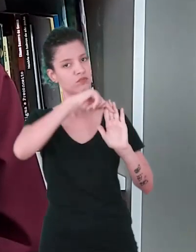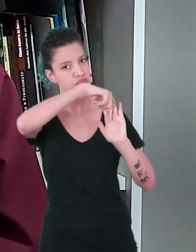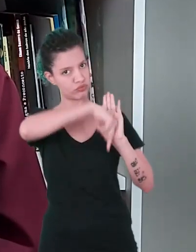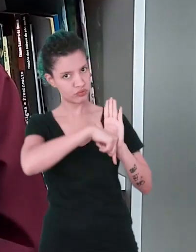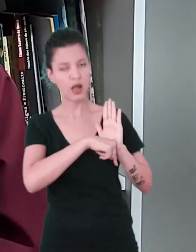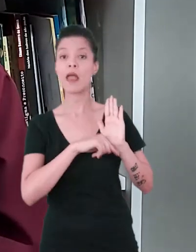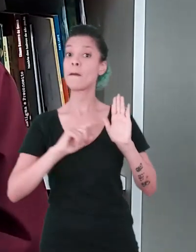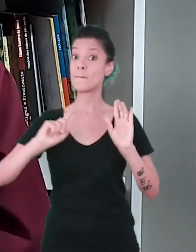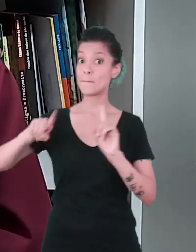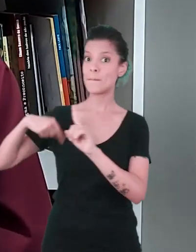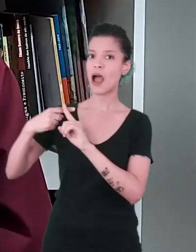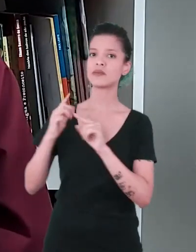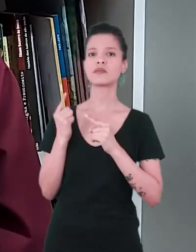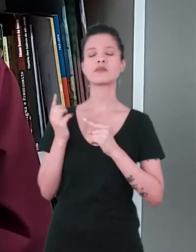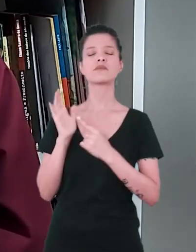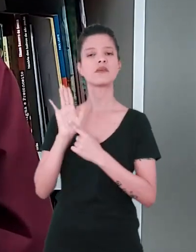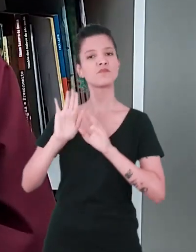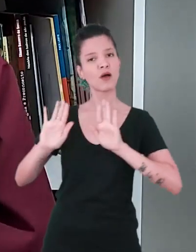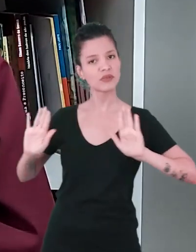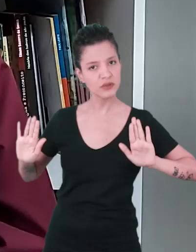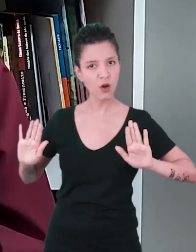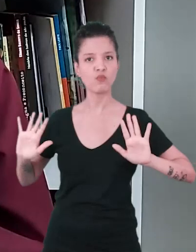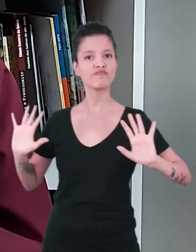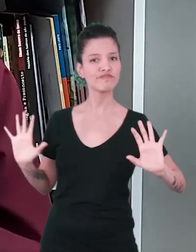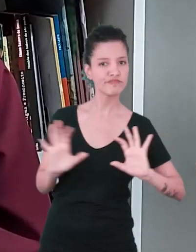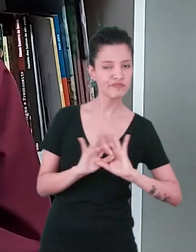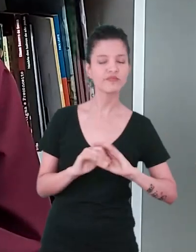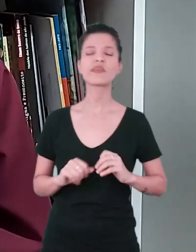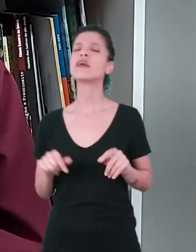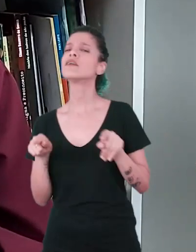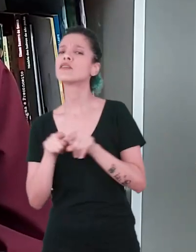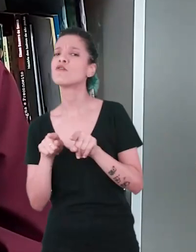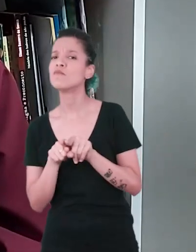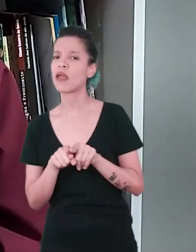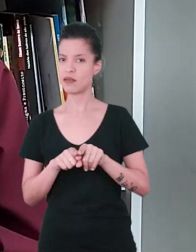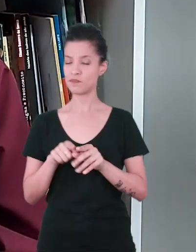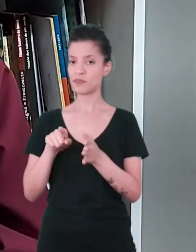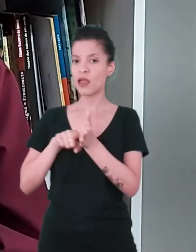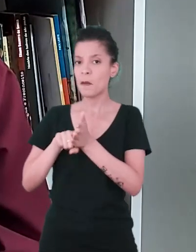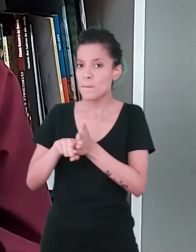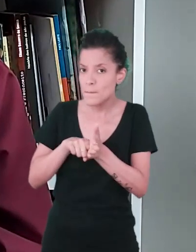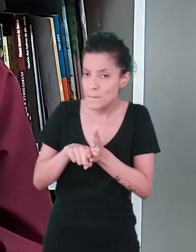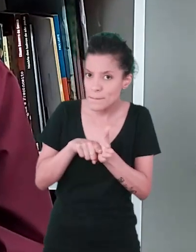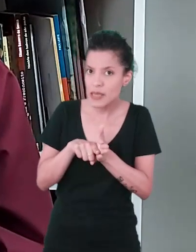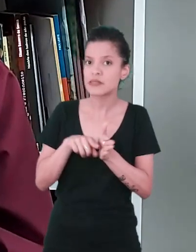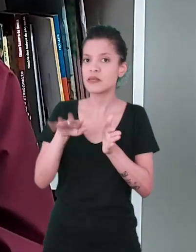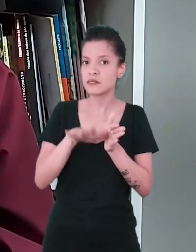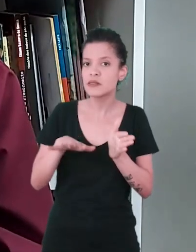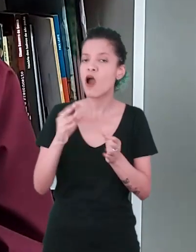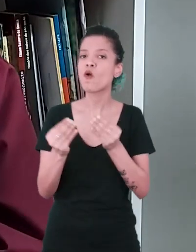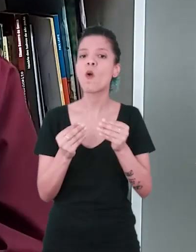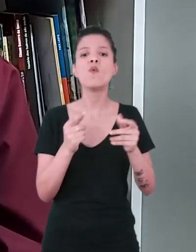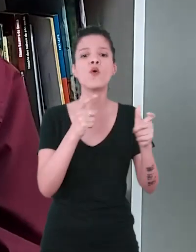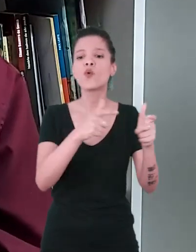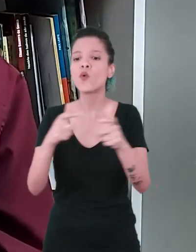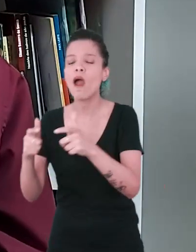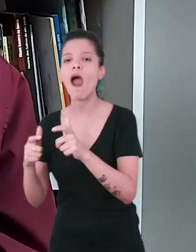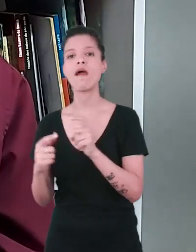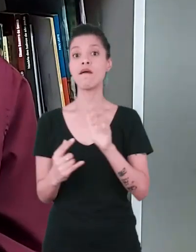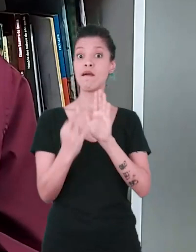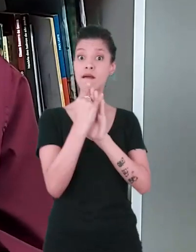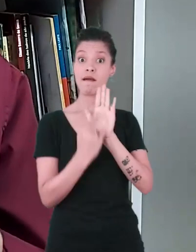das exposições, aprofundamos também a parte de pesquisa na parte de cadastramento e